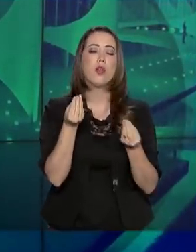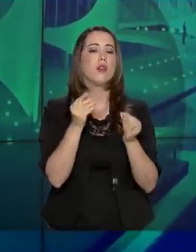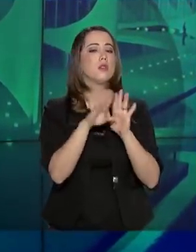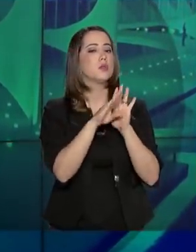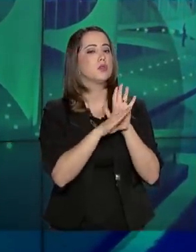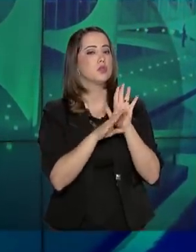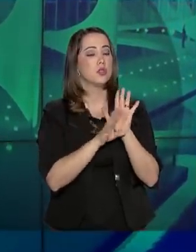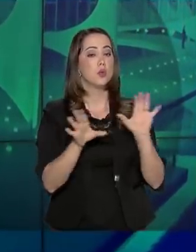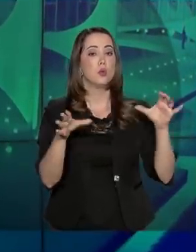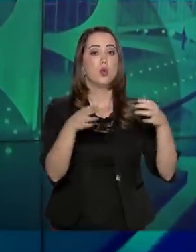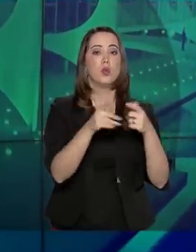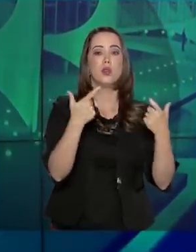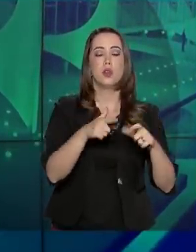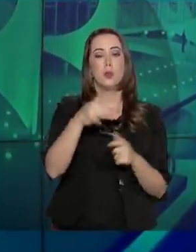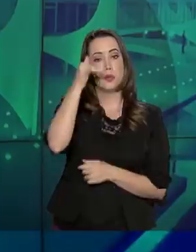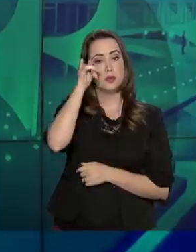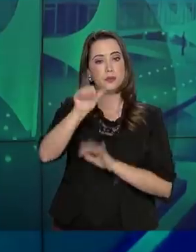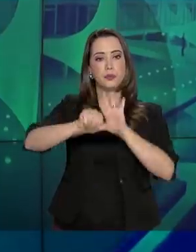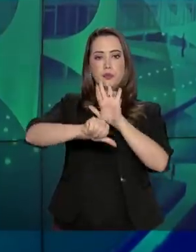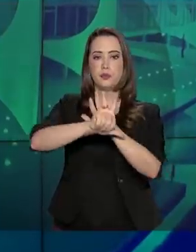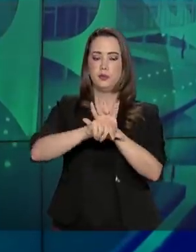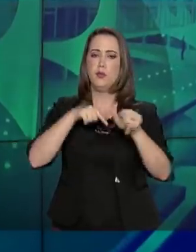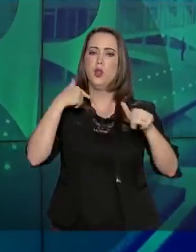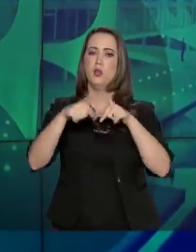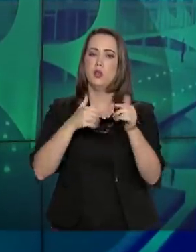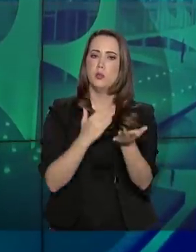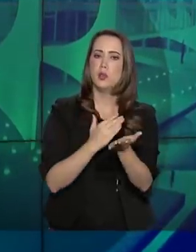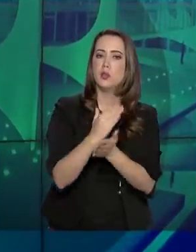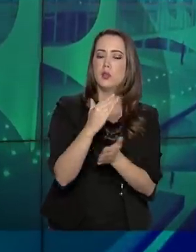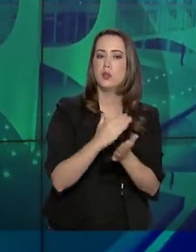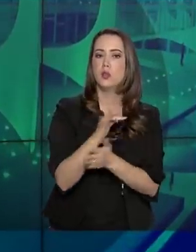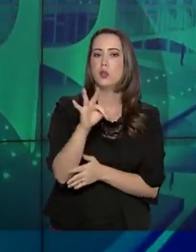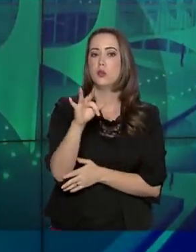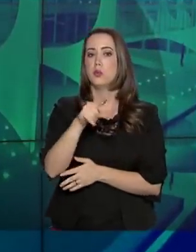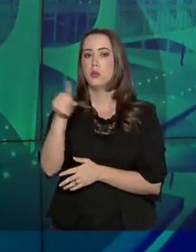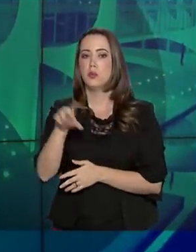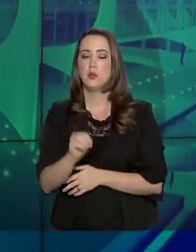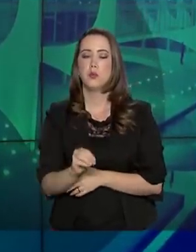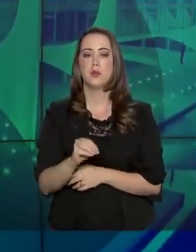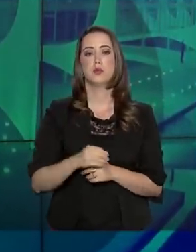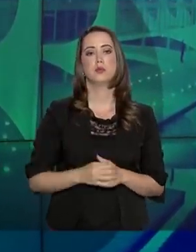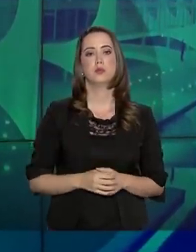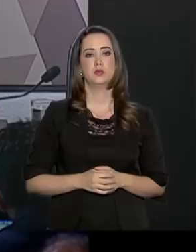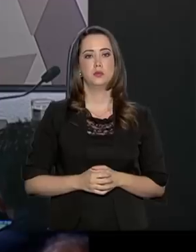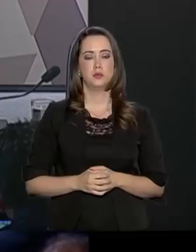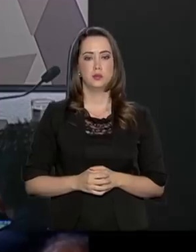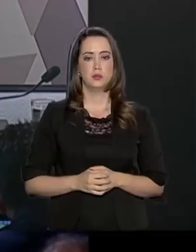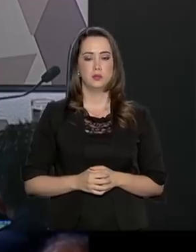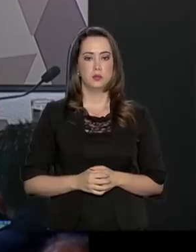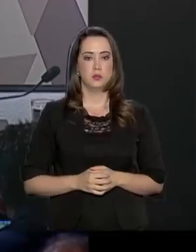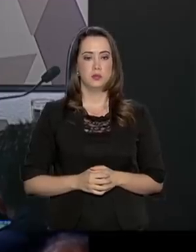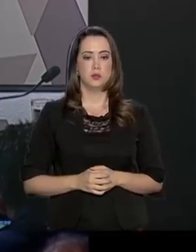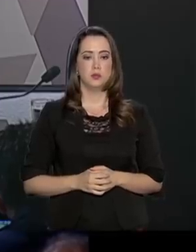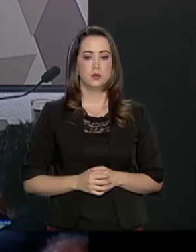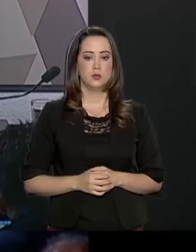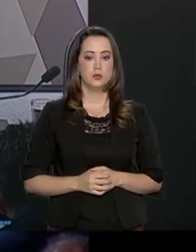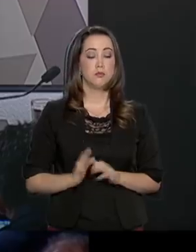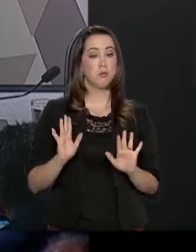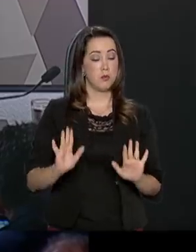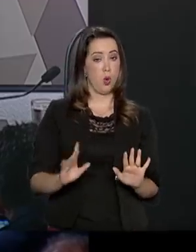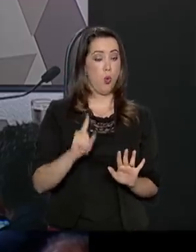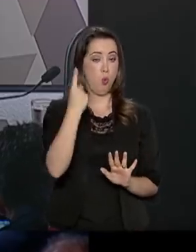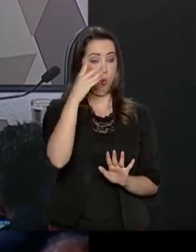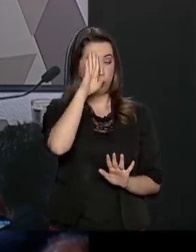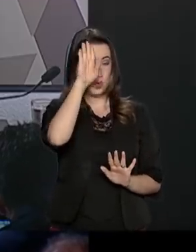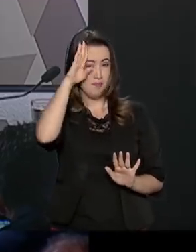um centro integrado para combater o crime. A ação vai começar por Foz do Iguaçu, no Paraná. Um dos